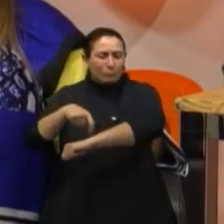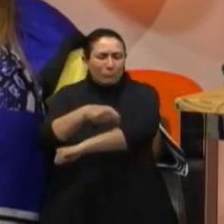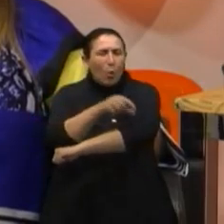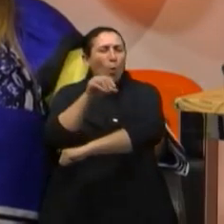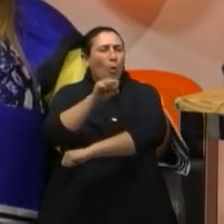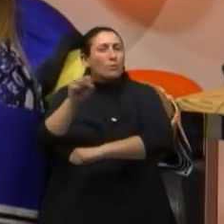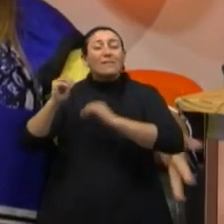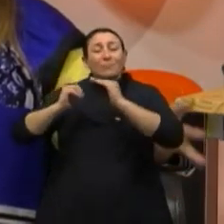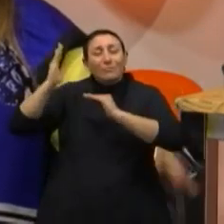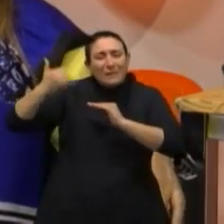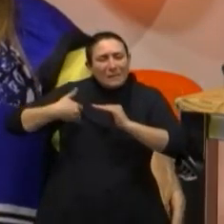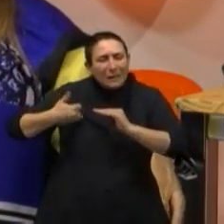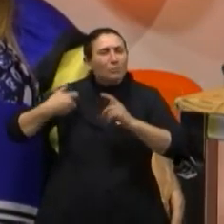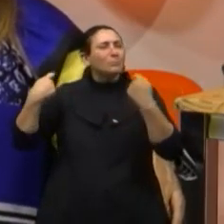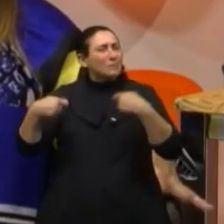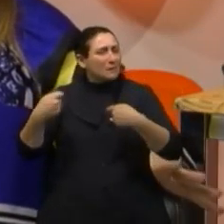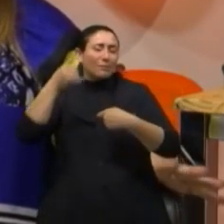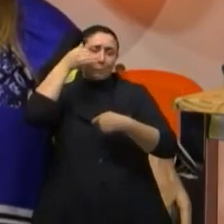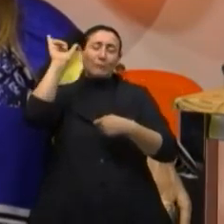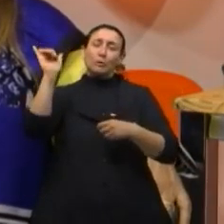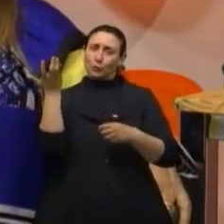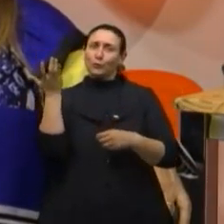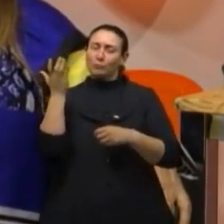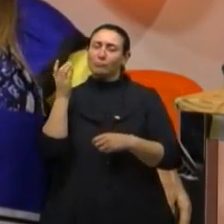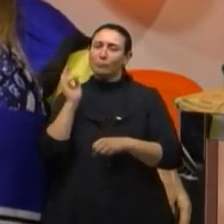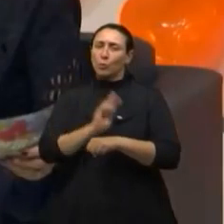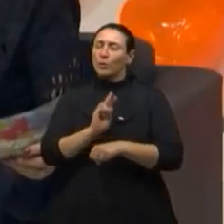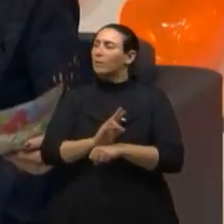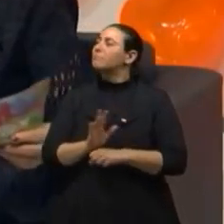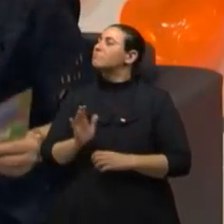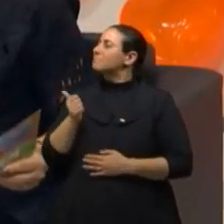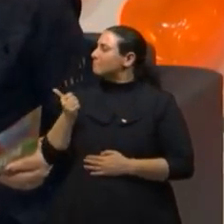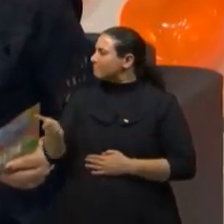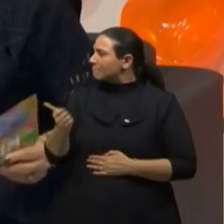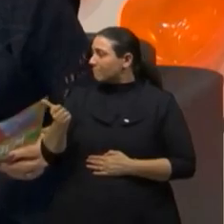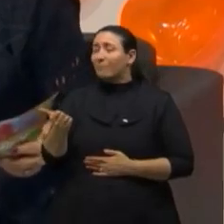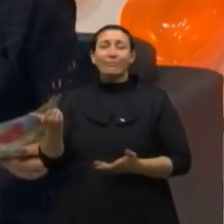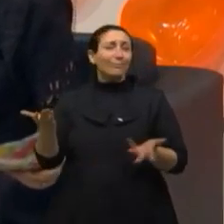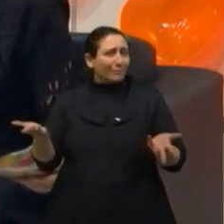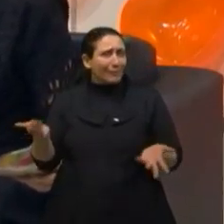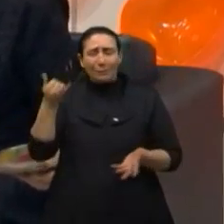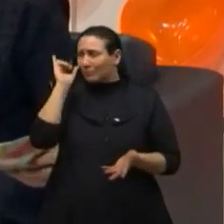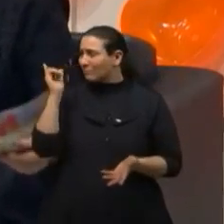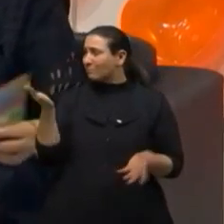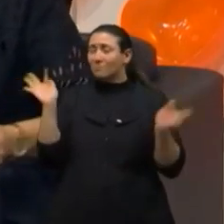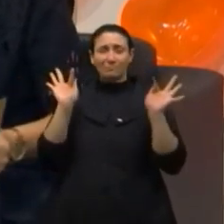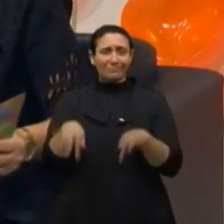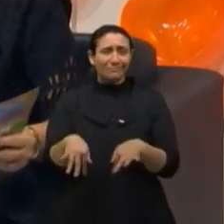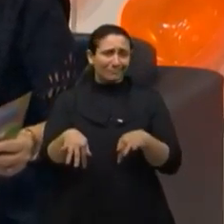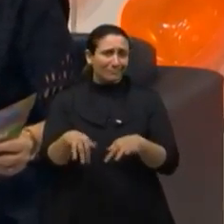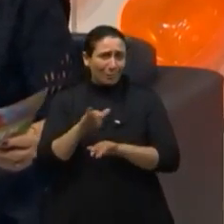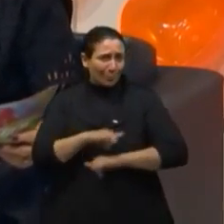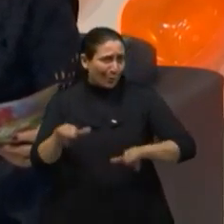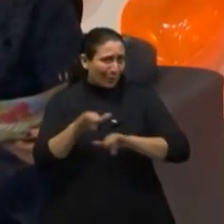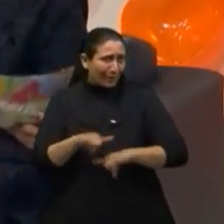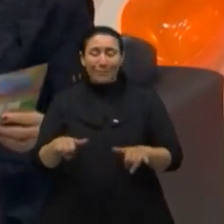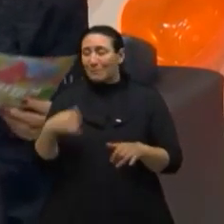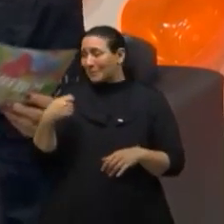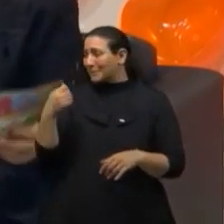idade é preventivo também exatamente bom mas o que é preventivo a gente terminou o programa agora senão eu atraso a